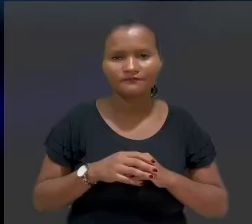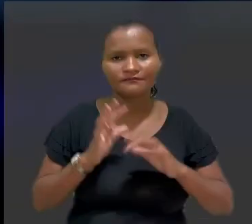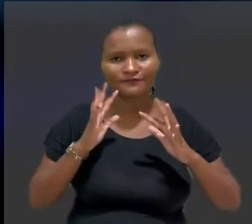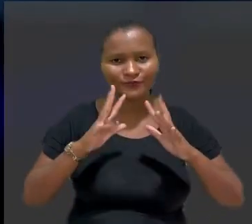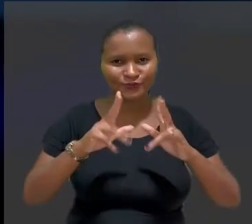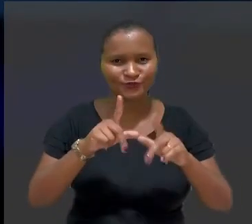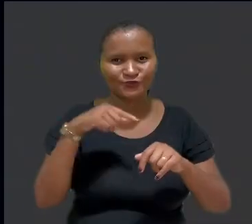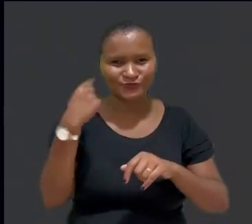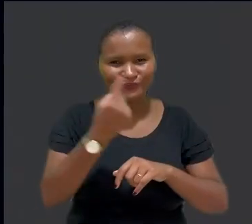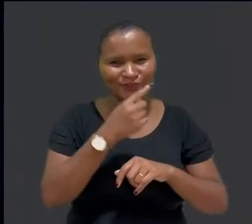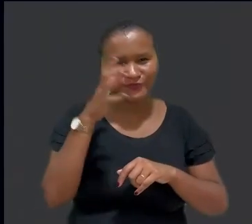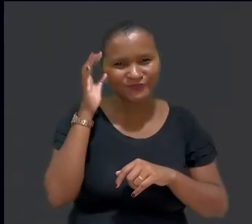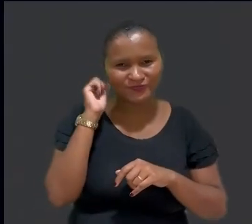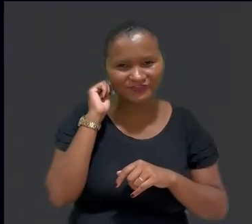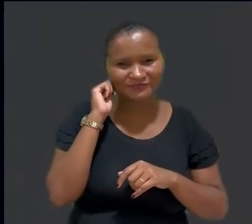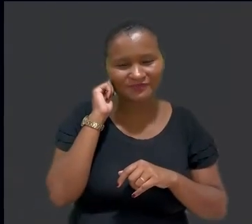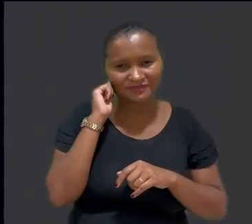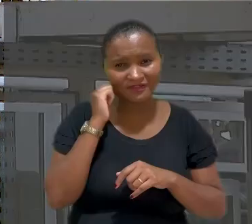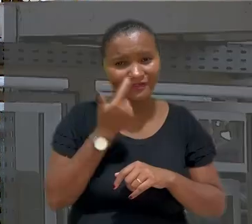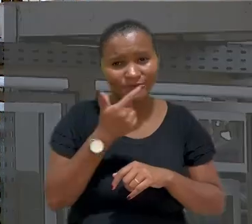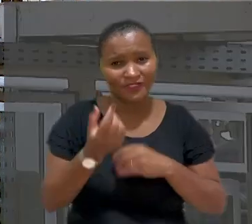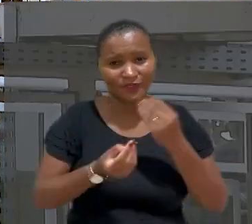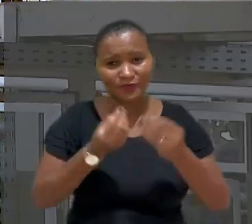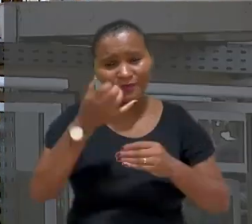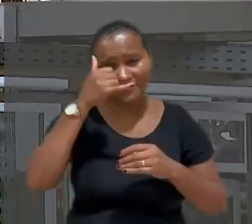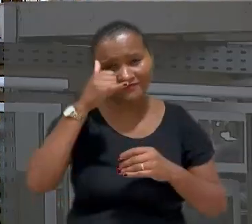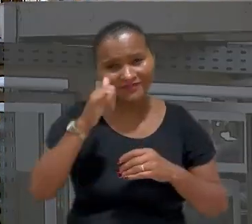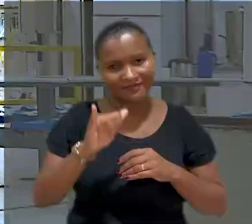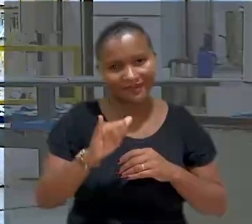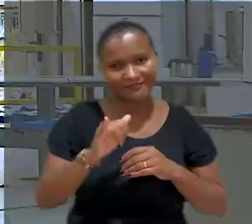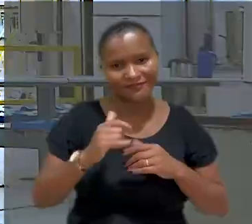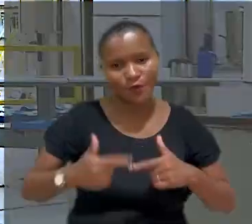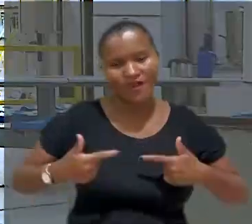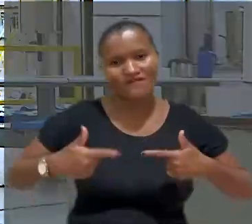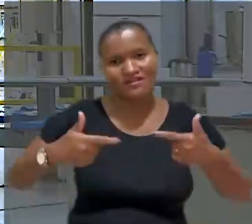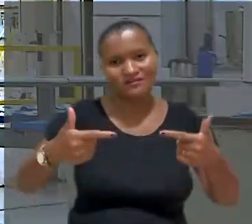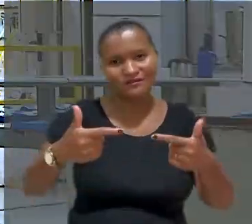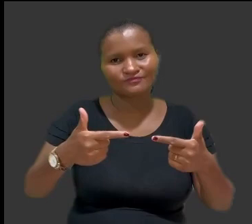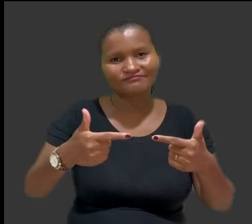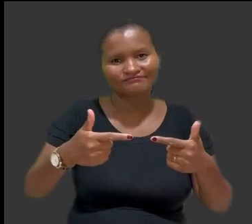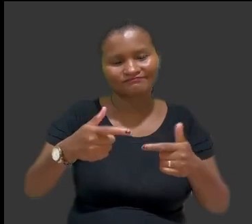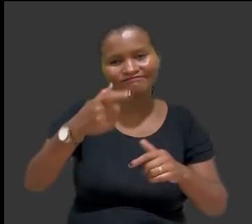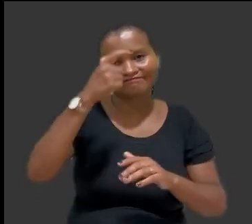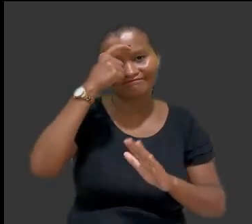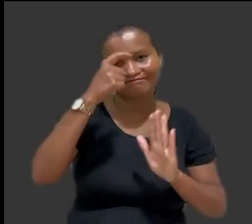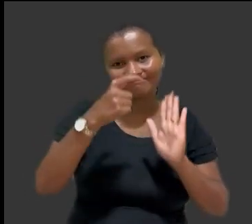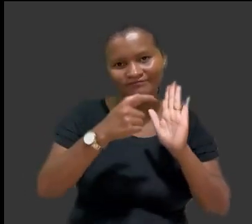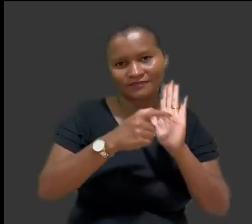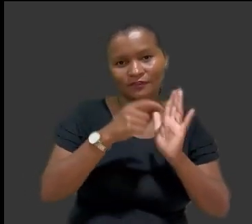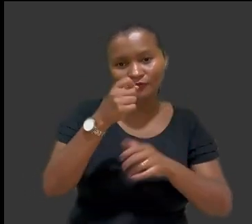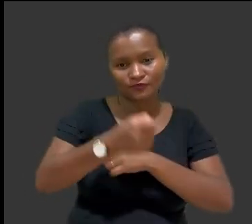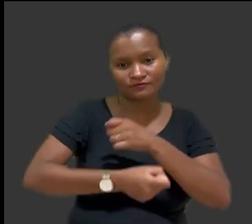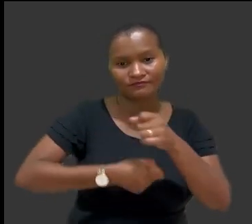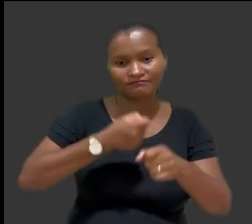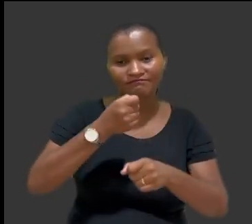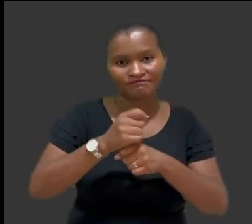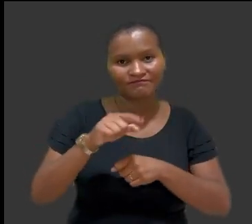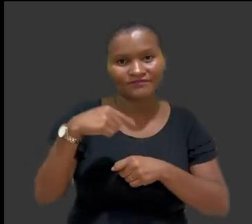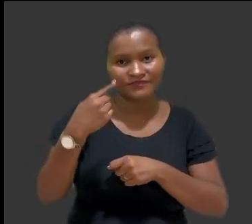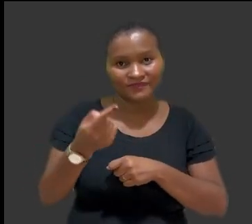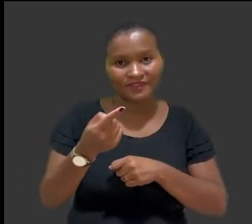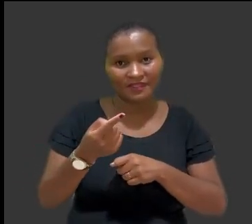Diante de tudo que a gente acabou de ouvir, é inevitável o avanço da inteligência artificial nos próximos anos. A